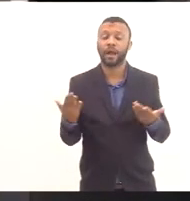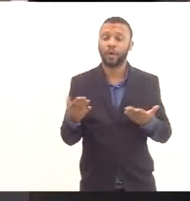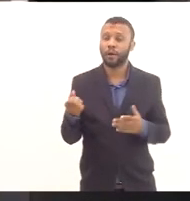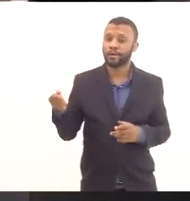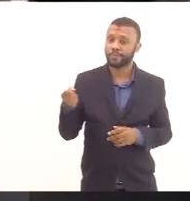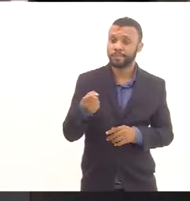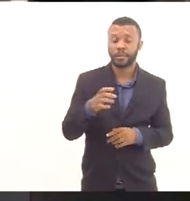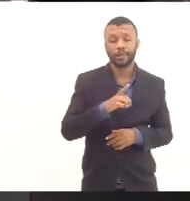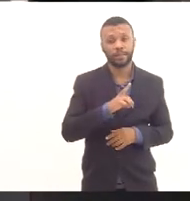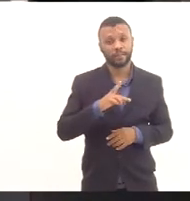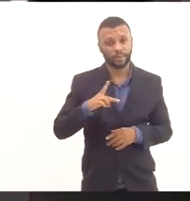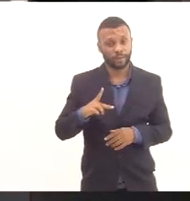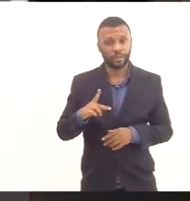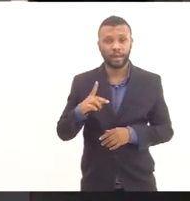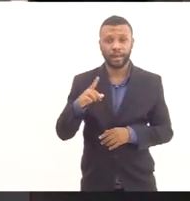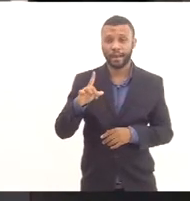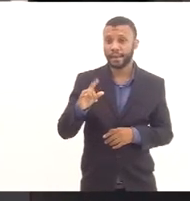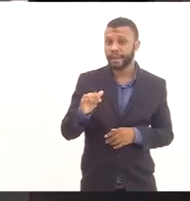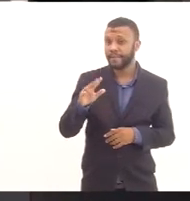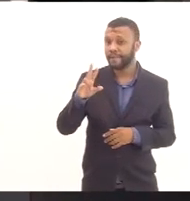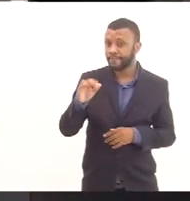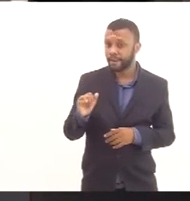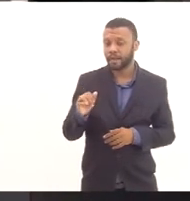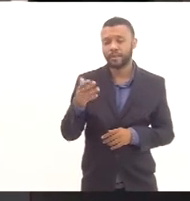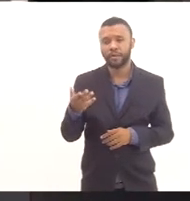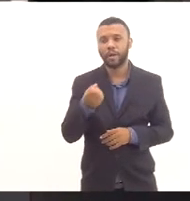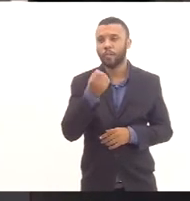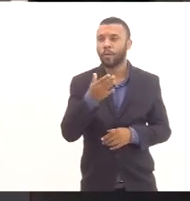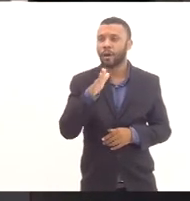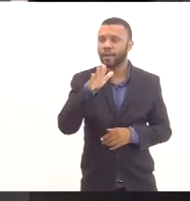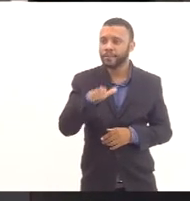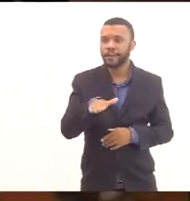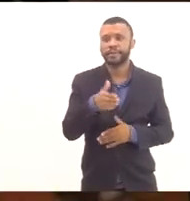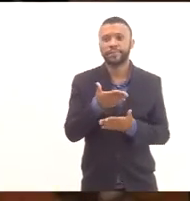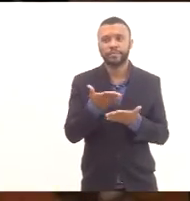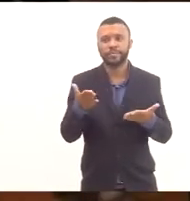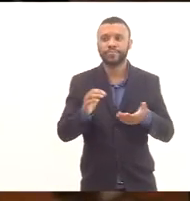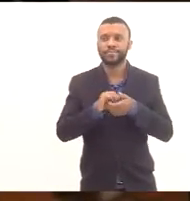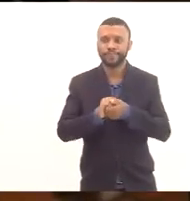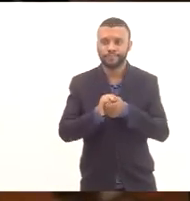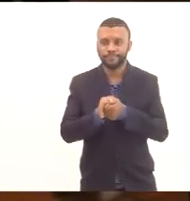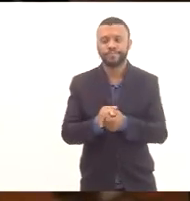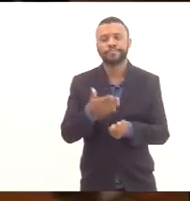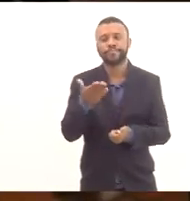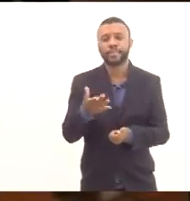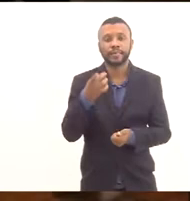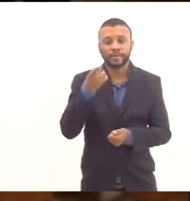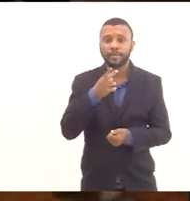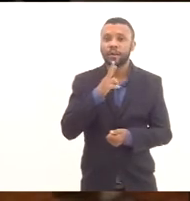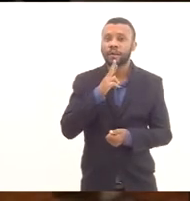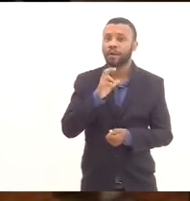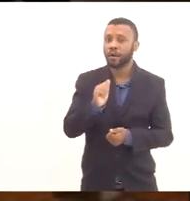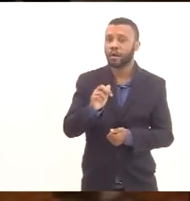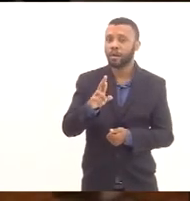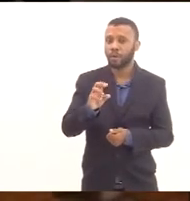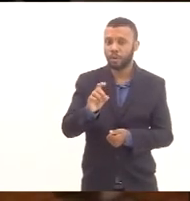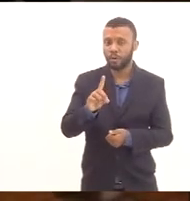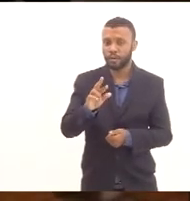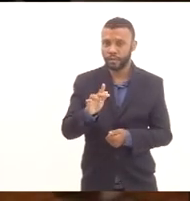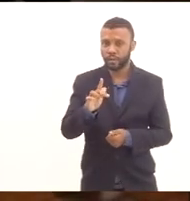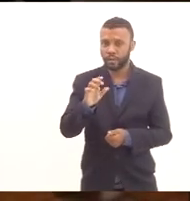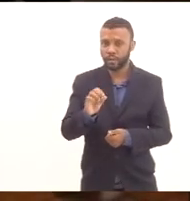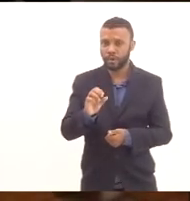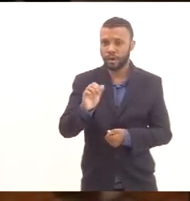Lívia Correia todos é cumprimentar a mesa na pessoa do deputado Rodrigo Amorim